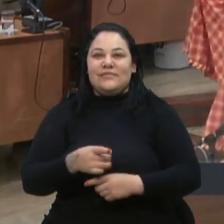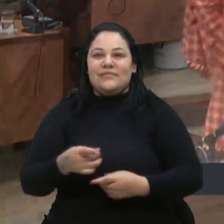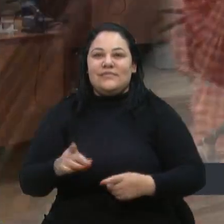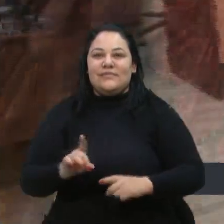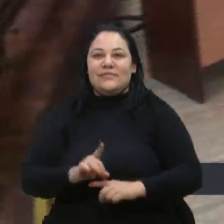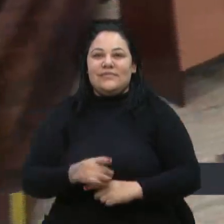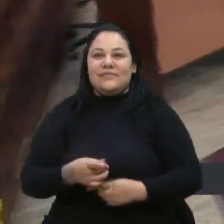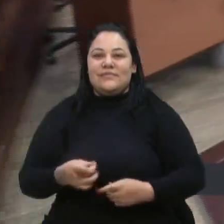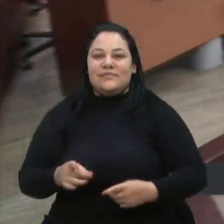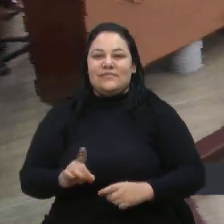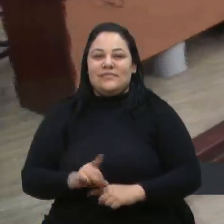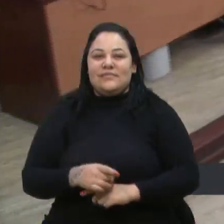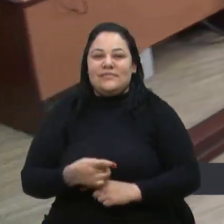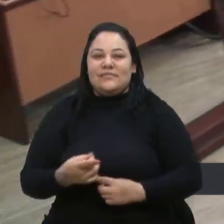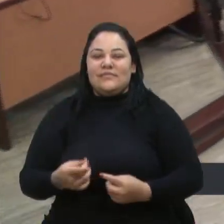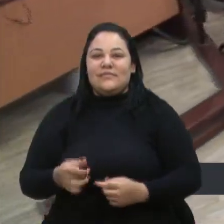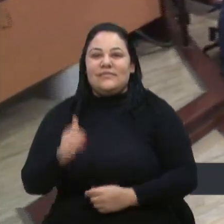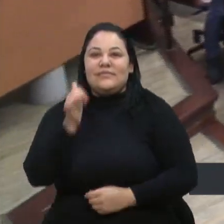Chimarrita,